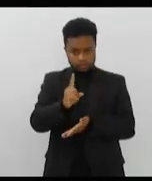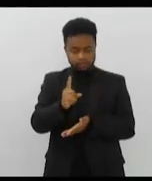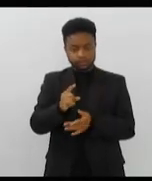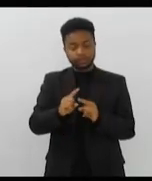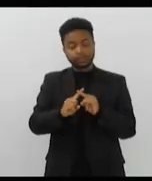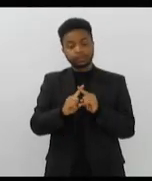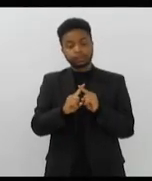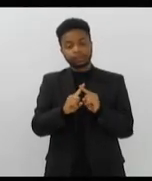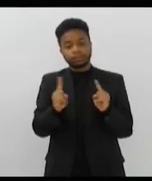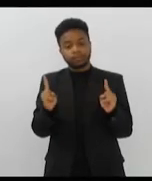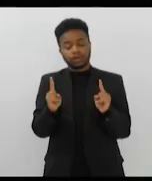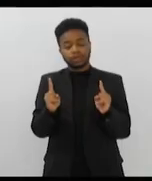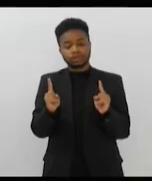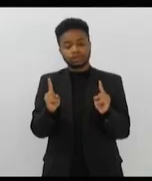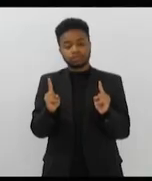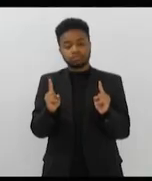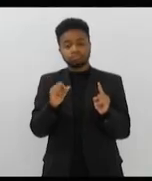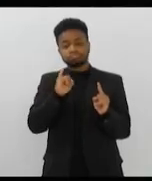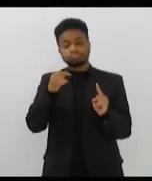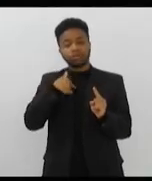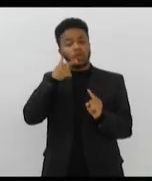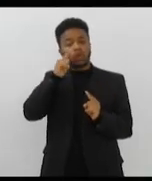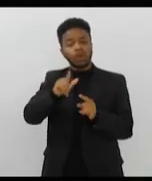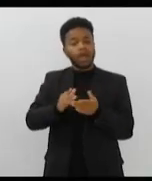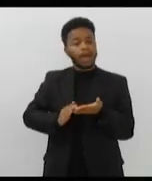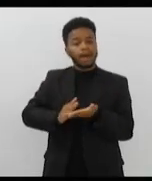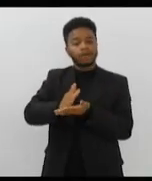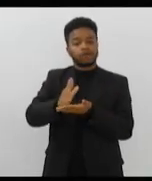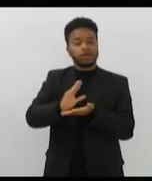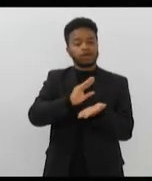E aí, consigo aprovar a emenda.